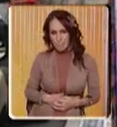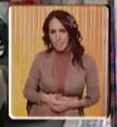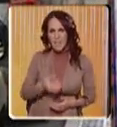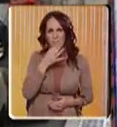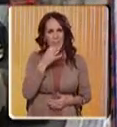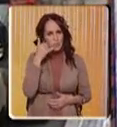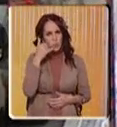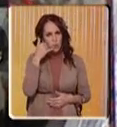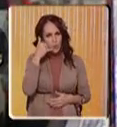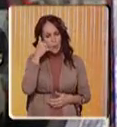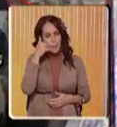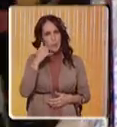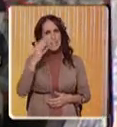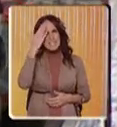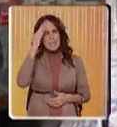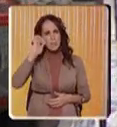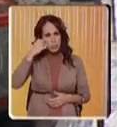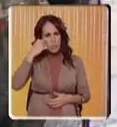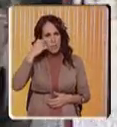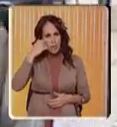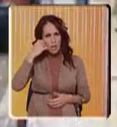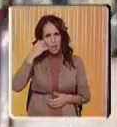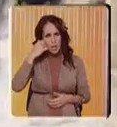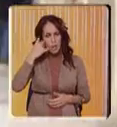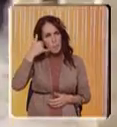Falar ao telemóvel prejudica o cérebro?